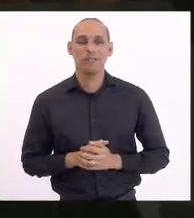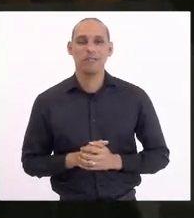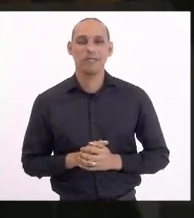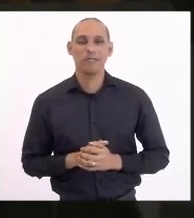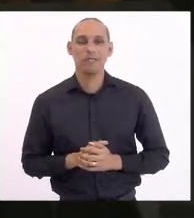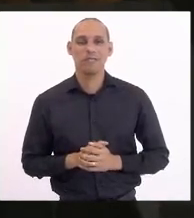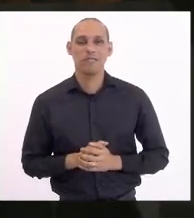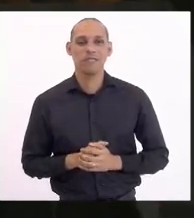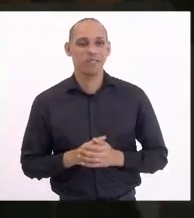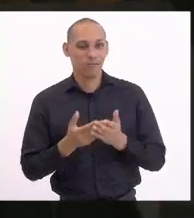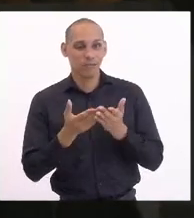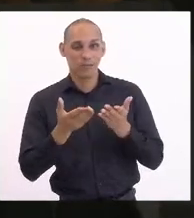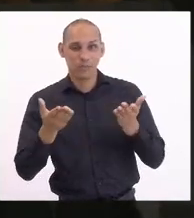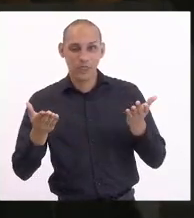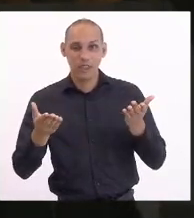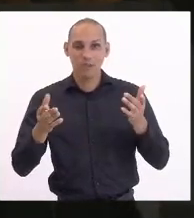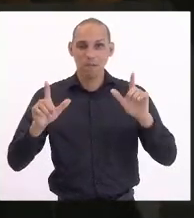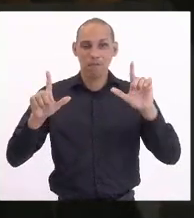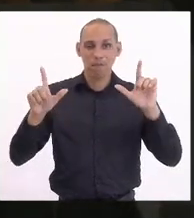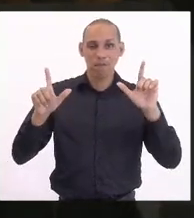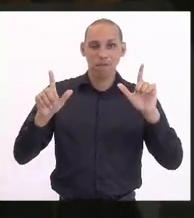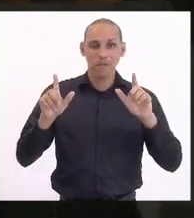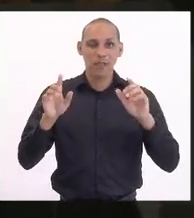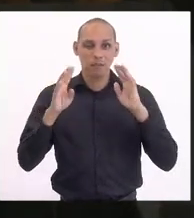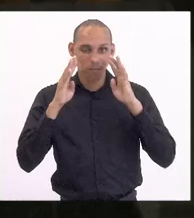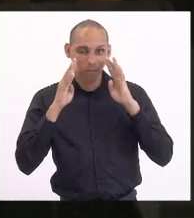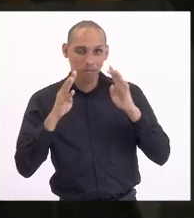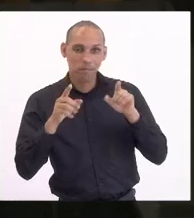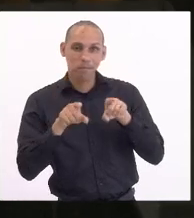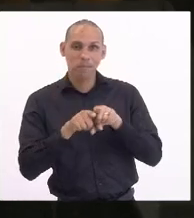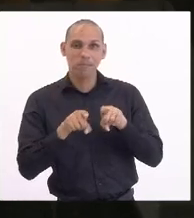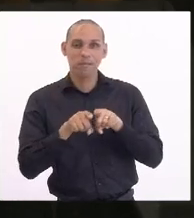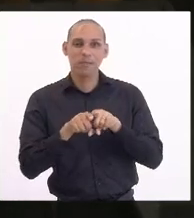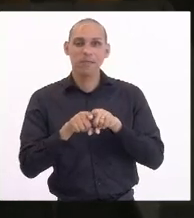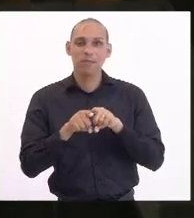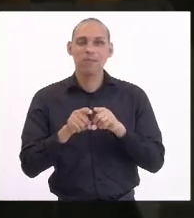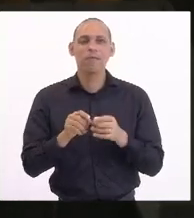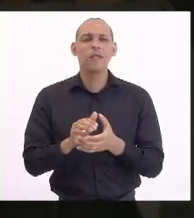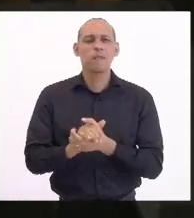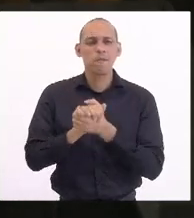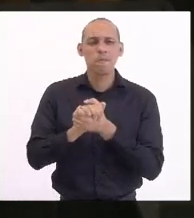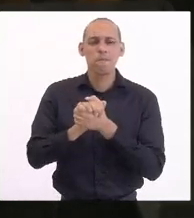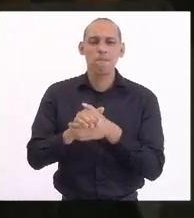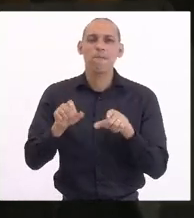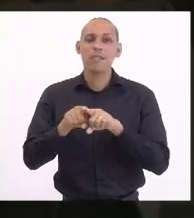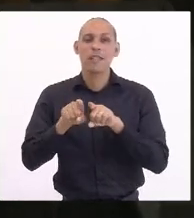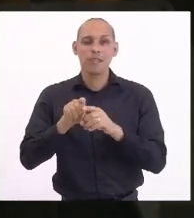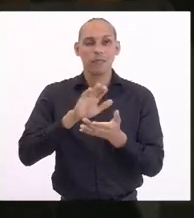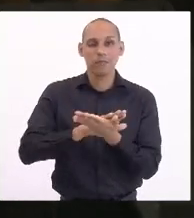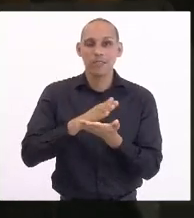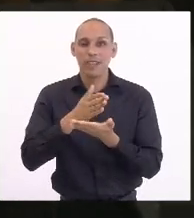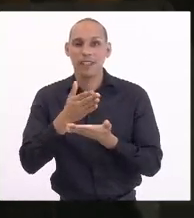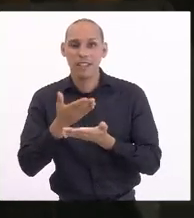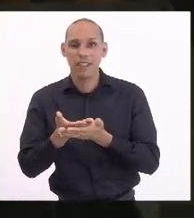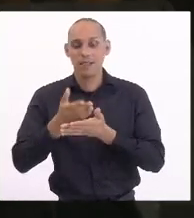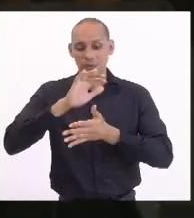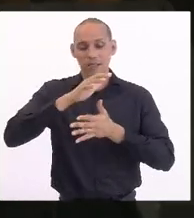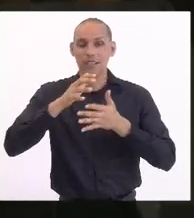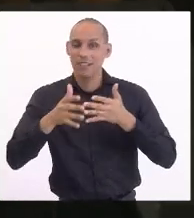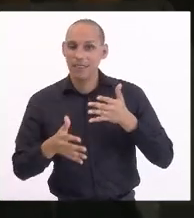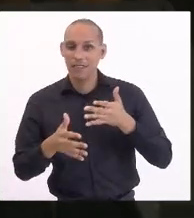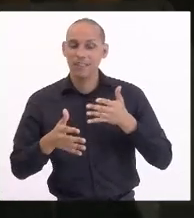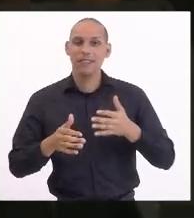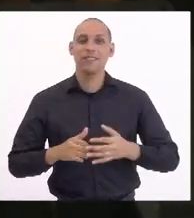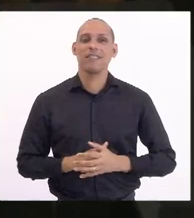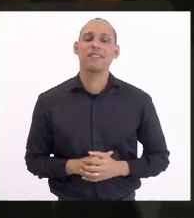senhoras e senhores telespectadores, queria cumprimentar também o nosso intérprete da linguagem de